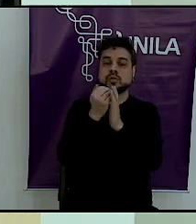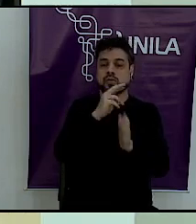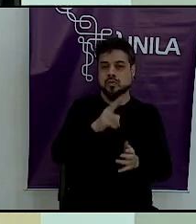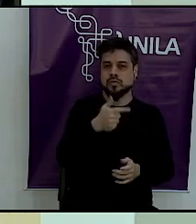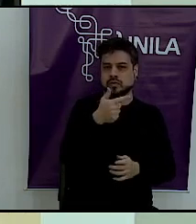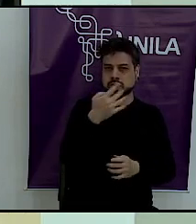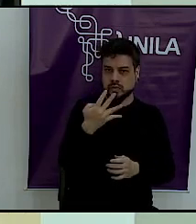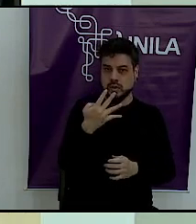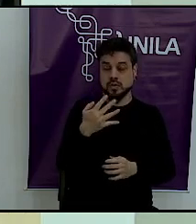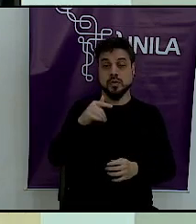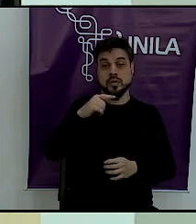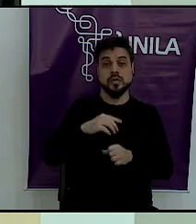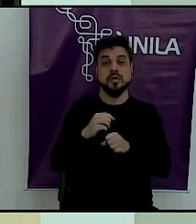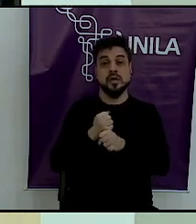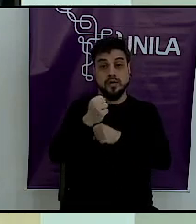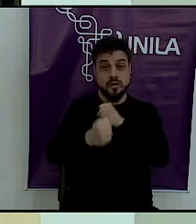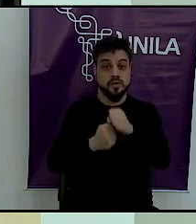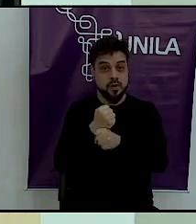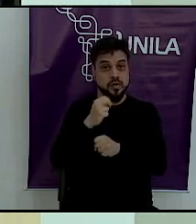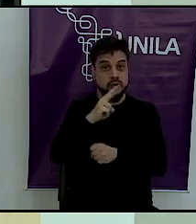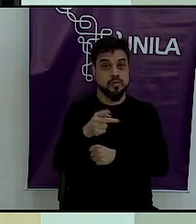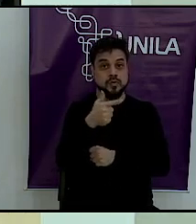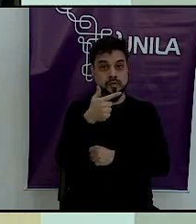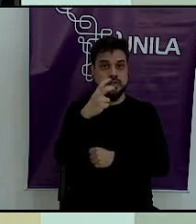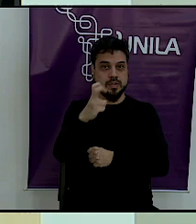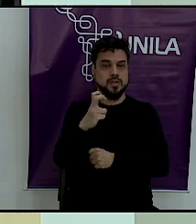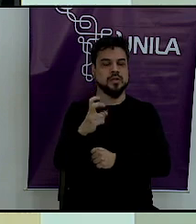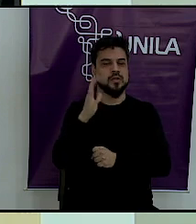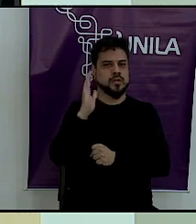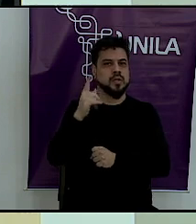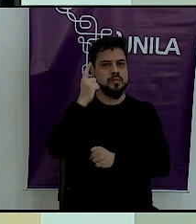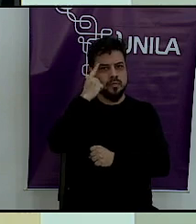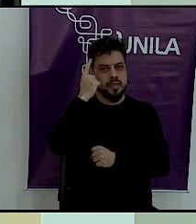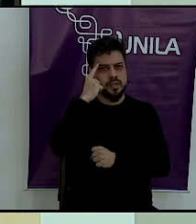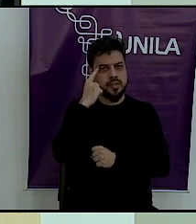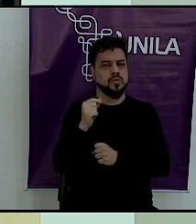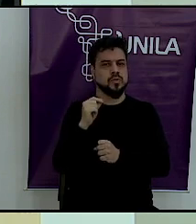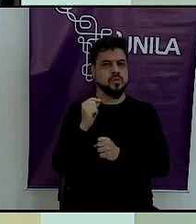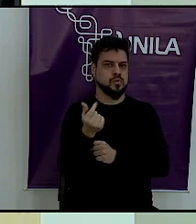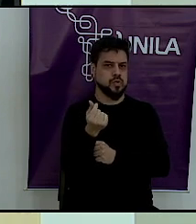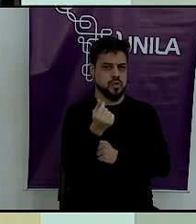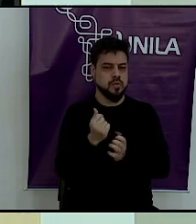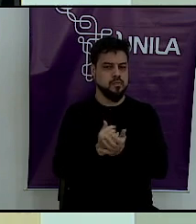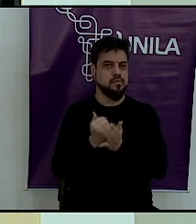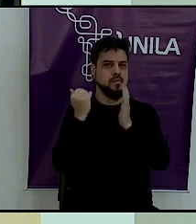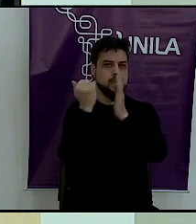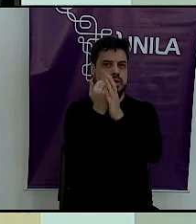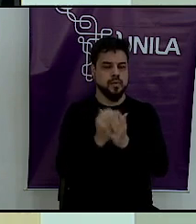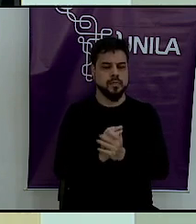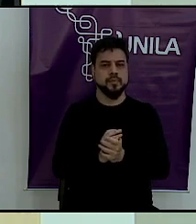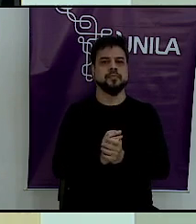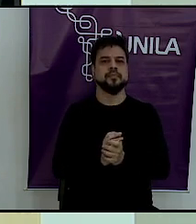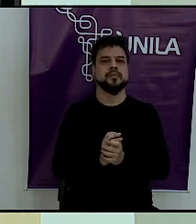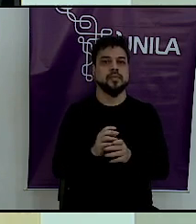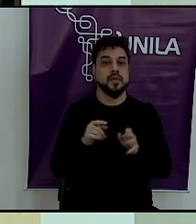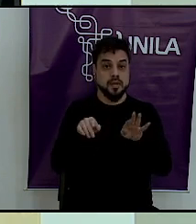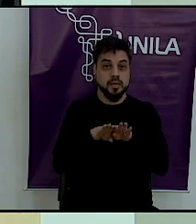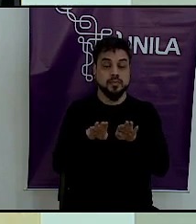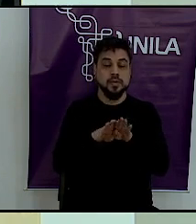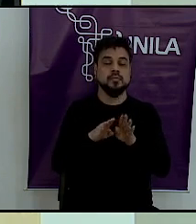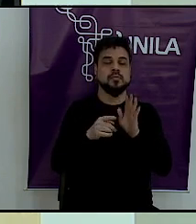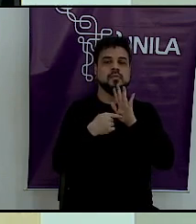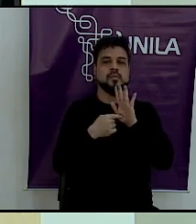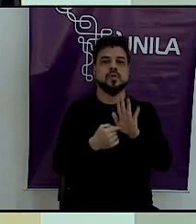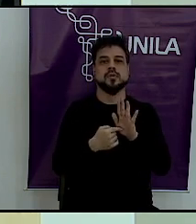de 2025 a gente já está partindo de um valor maior que o projetado em 2024. Né? Então isso também nos mostra